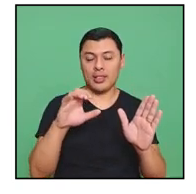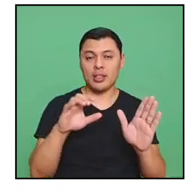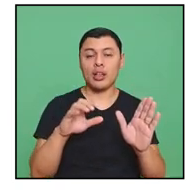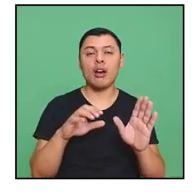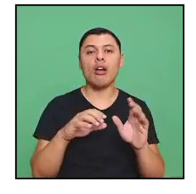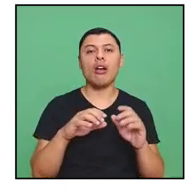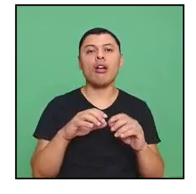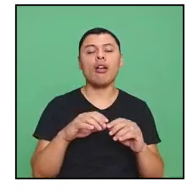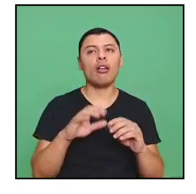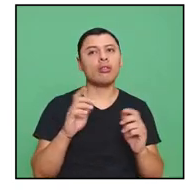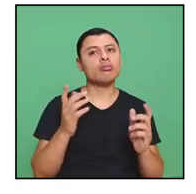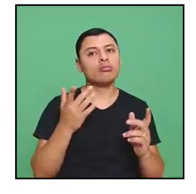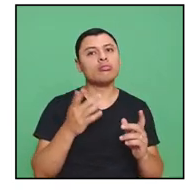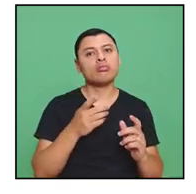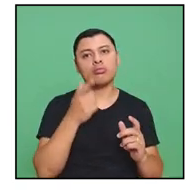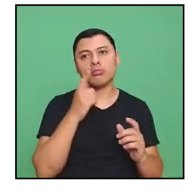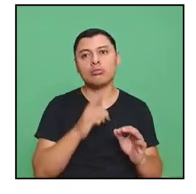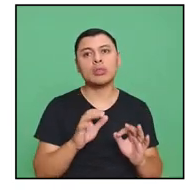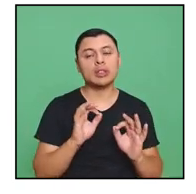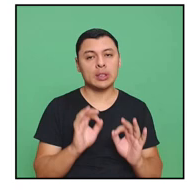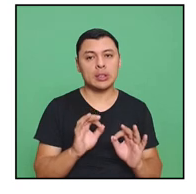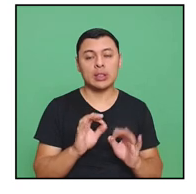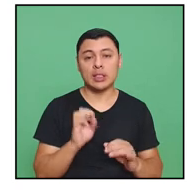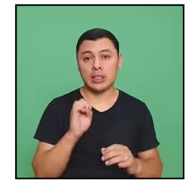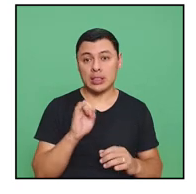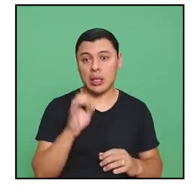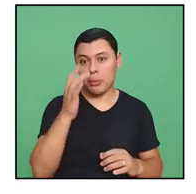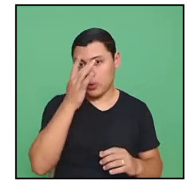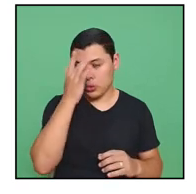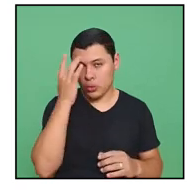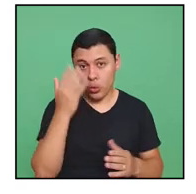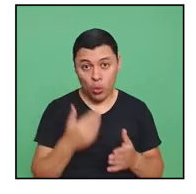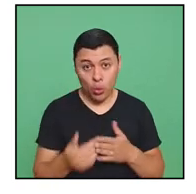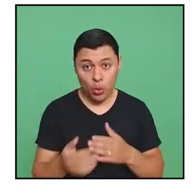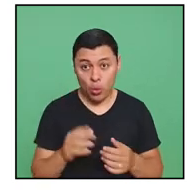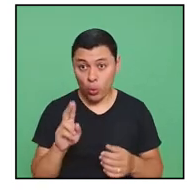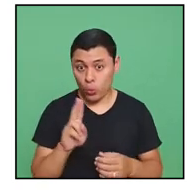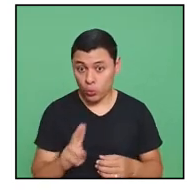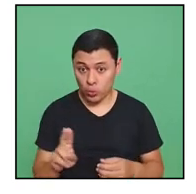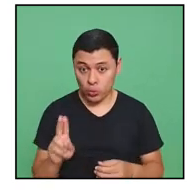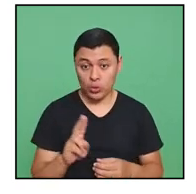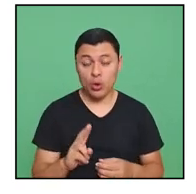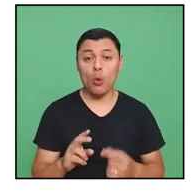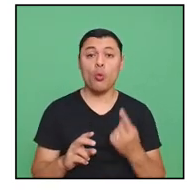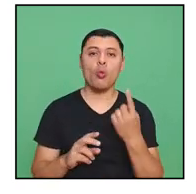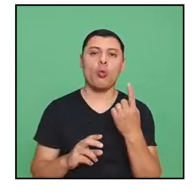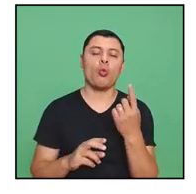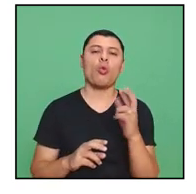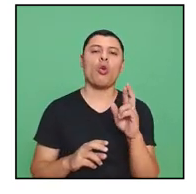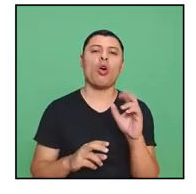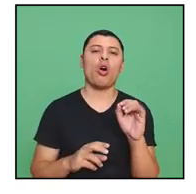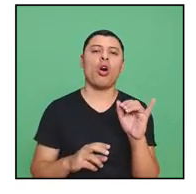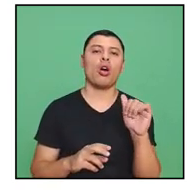que, assim, se a pessoa revender qualquer um desses dois, o royalty vai para o